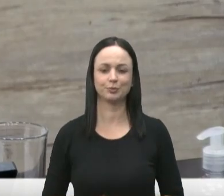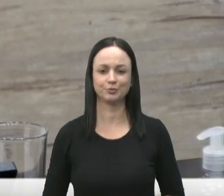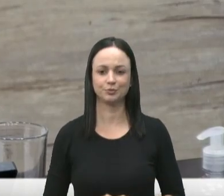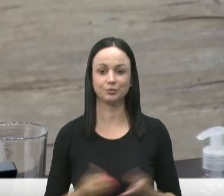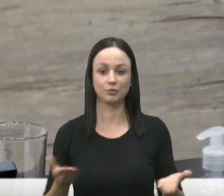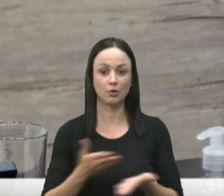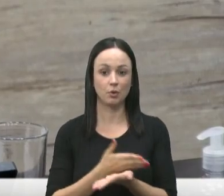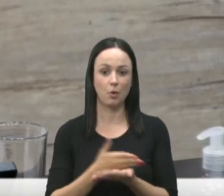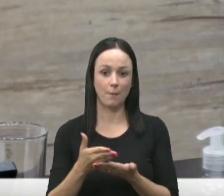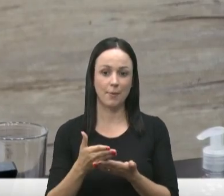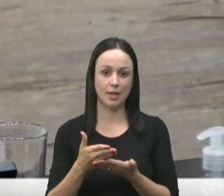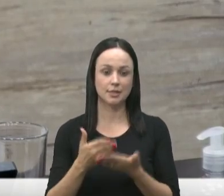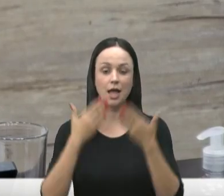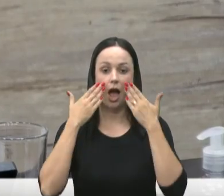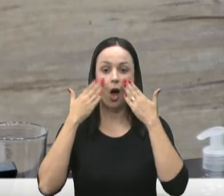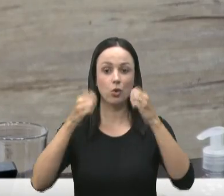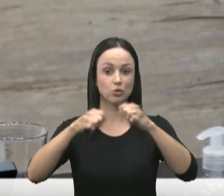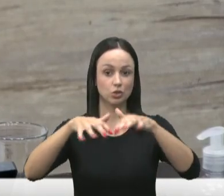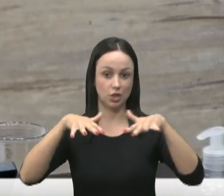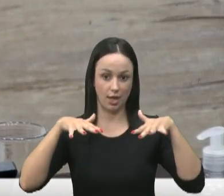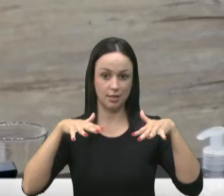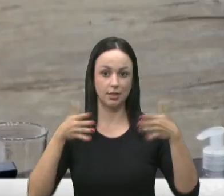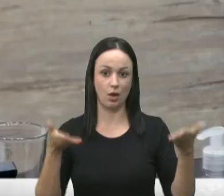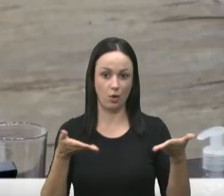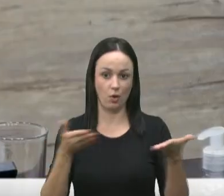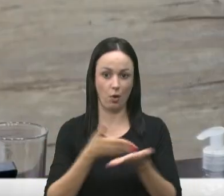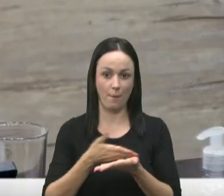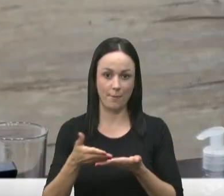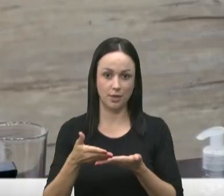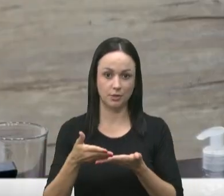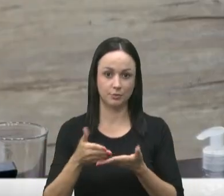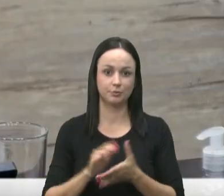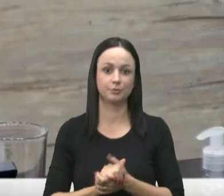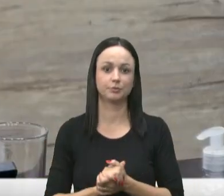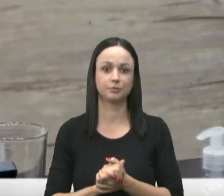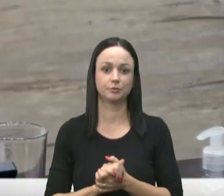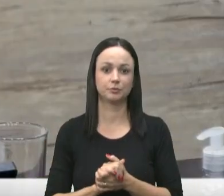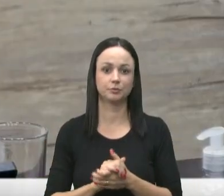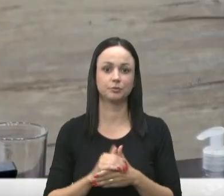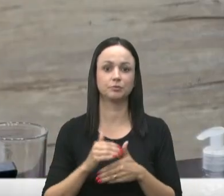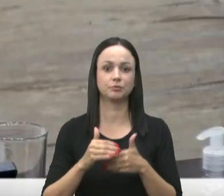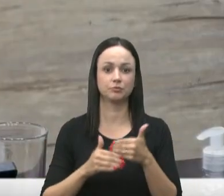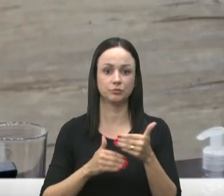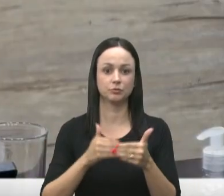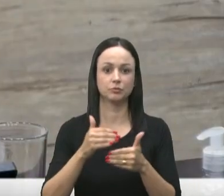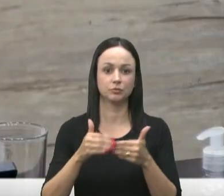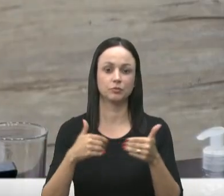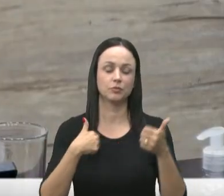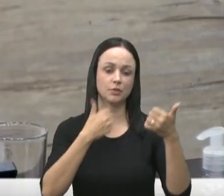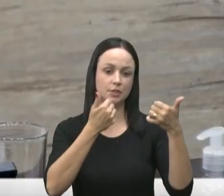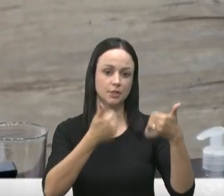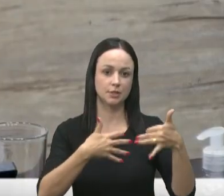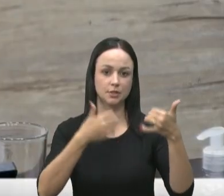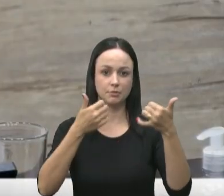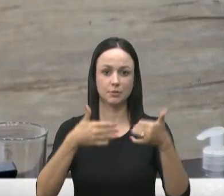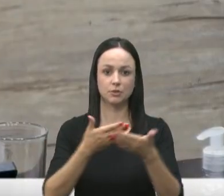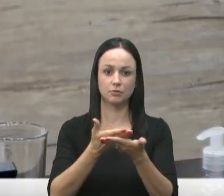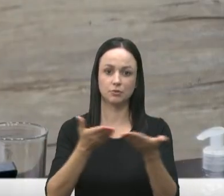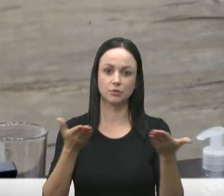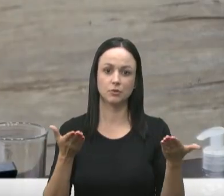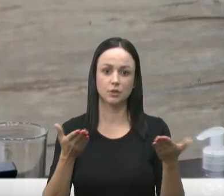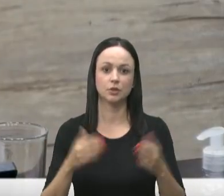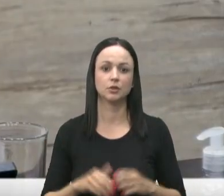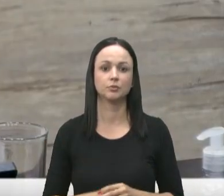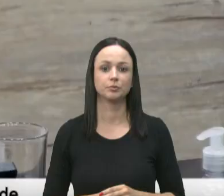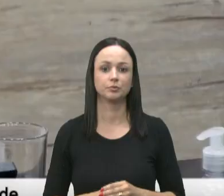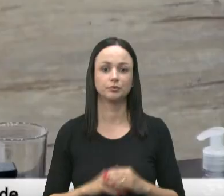dar início à audiência pública. Aos pouquinhos, e conforme ela for tramitando, eu vou explicando para os senhores.